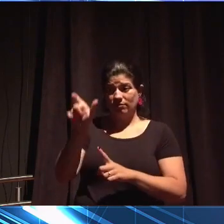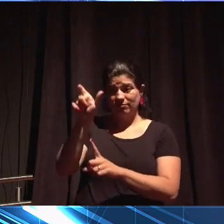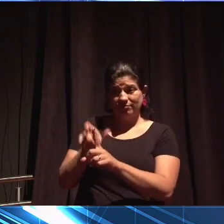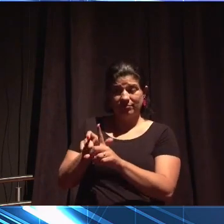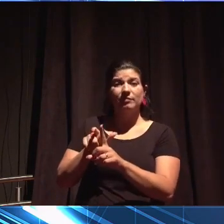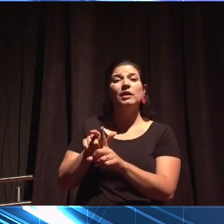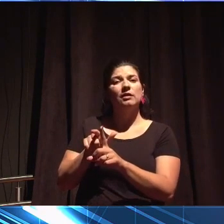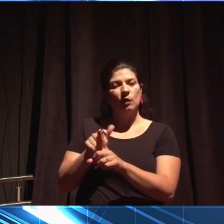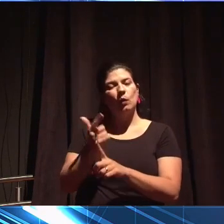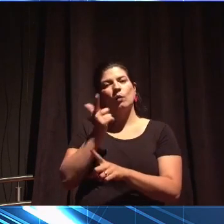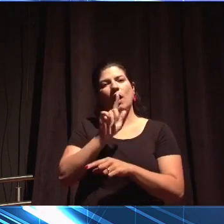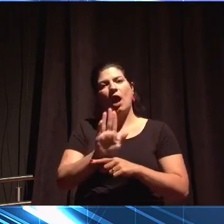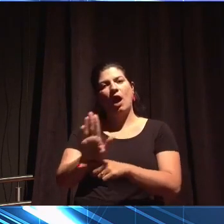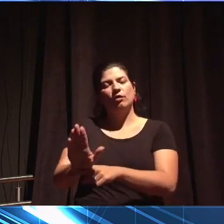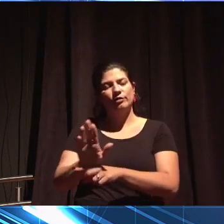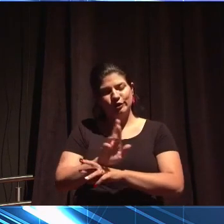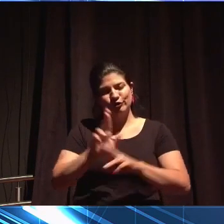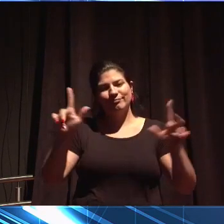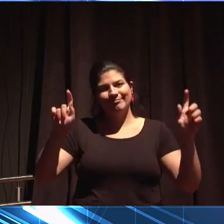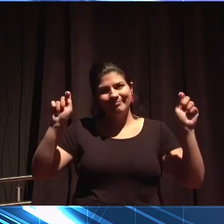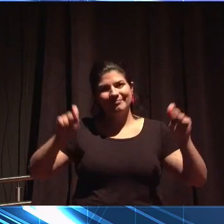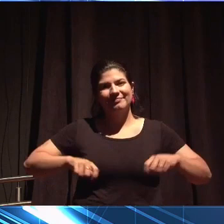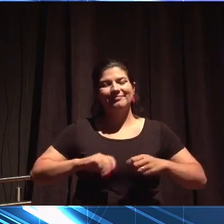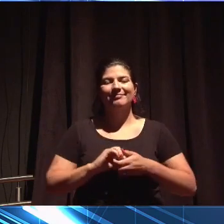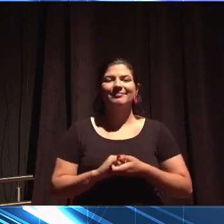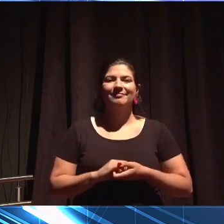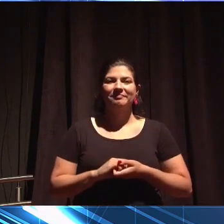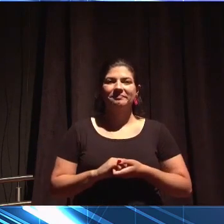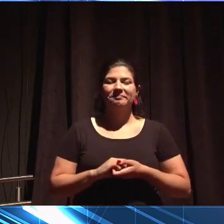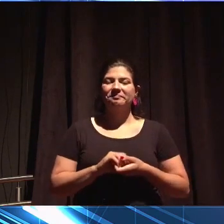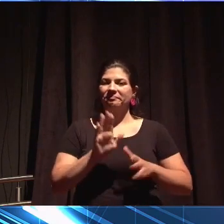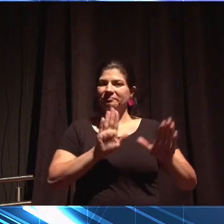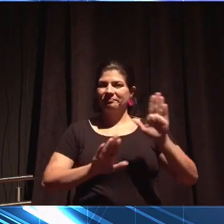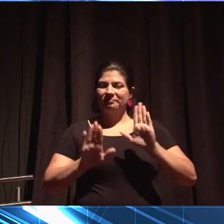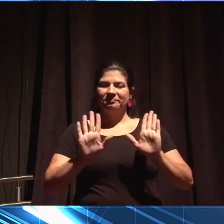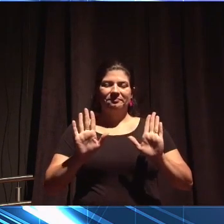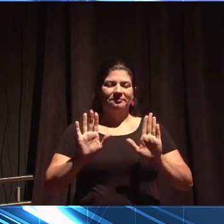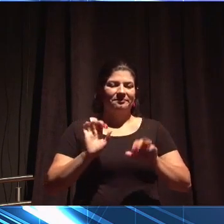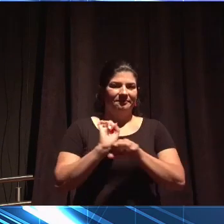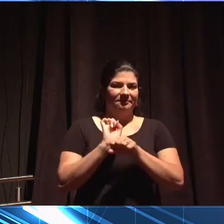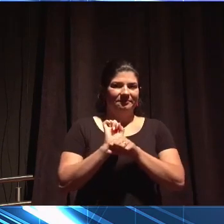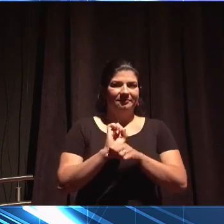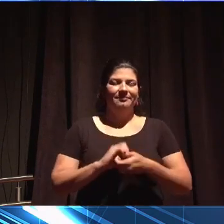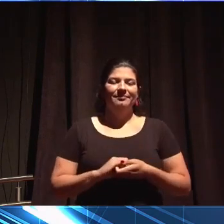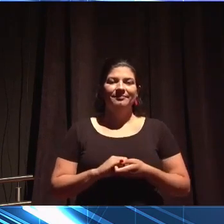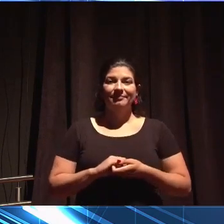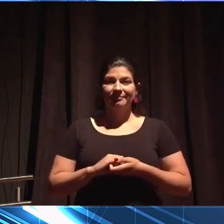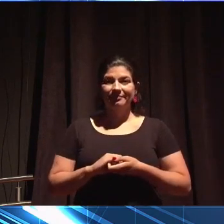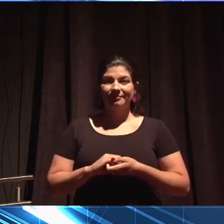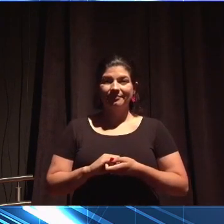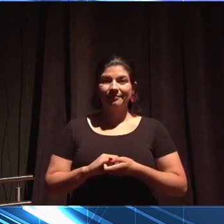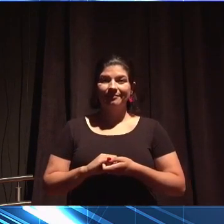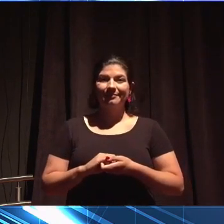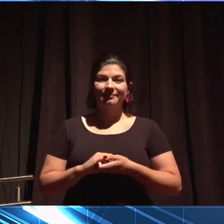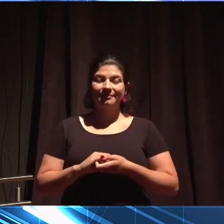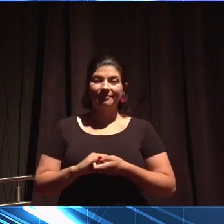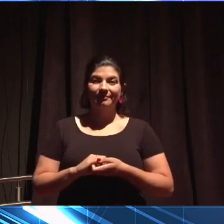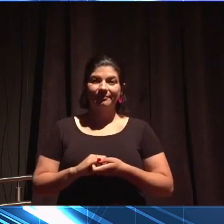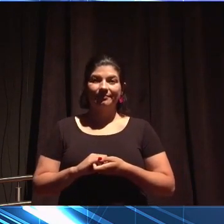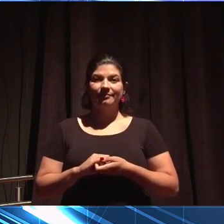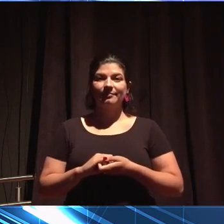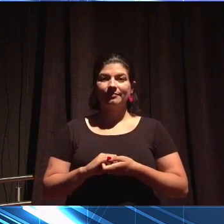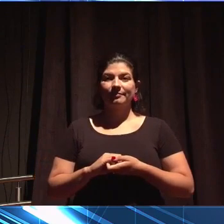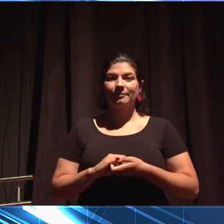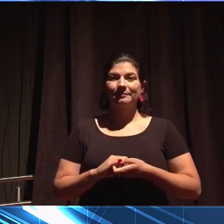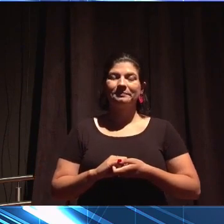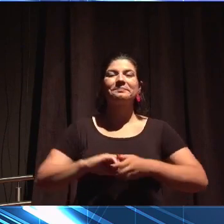faz toda a diferença. Opa, peraí que eu passei sem... Eita, Jesus. É o de baixo para voltar. É o de baixo. Isso. Apertei um